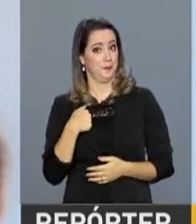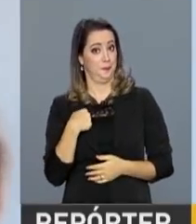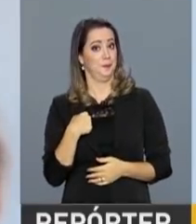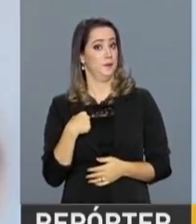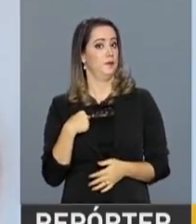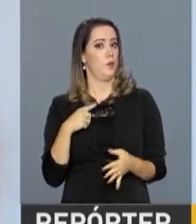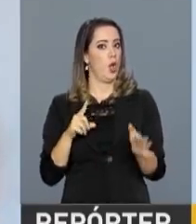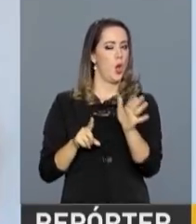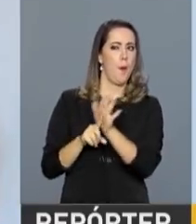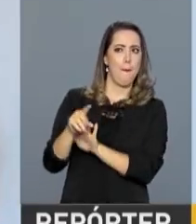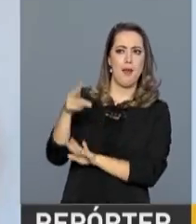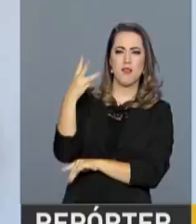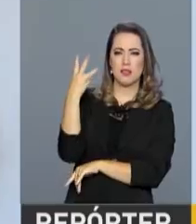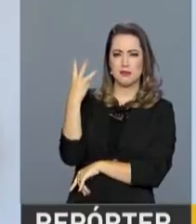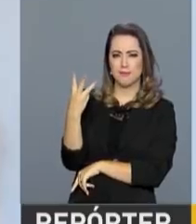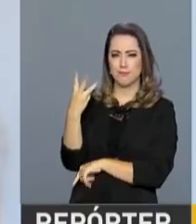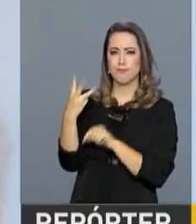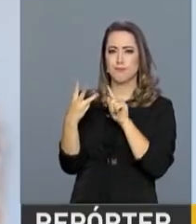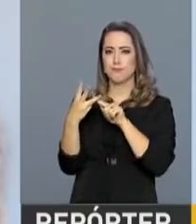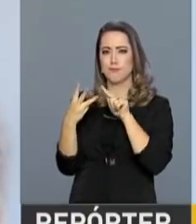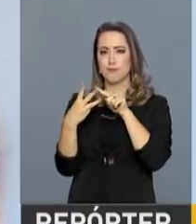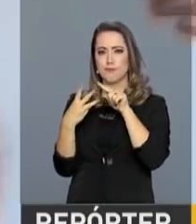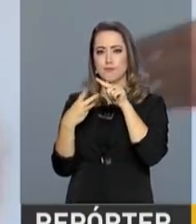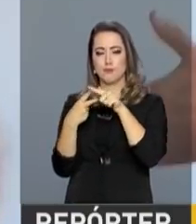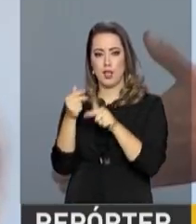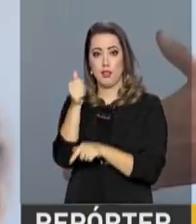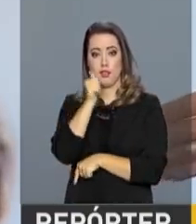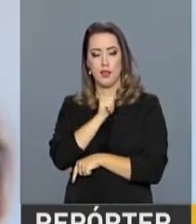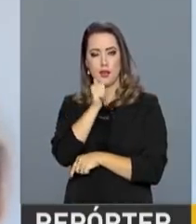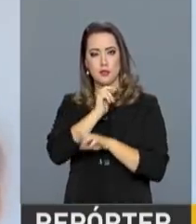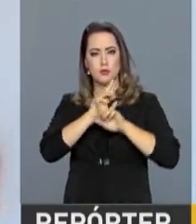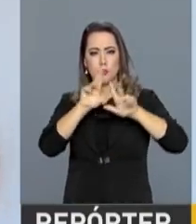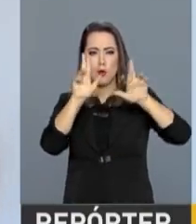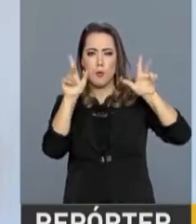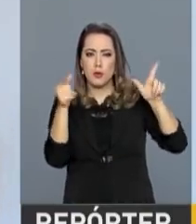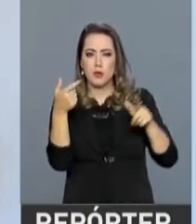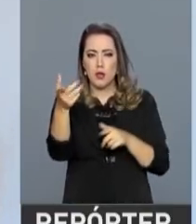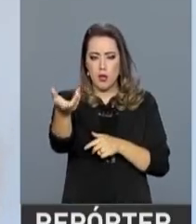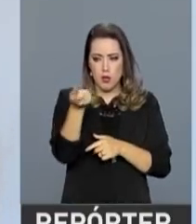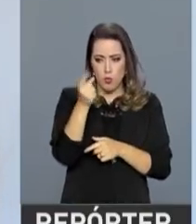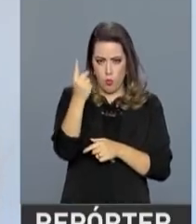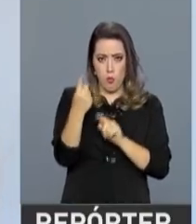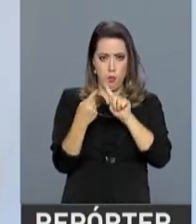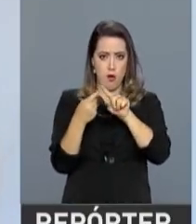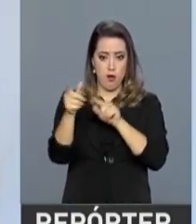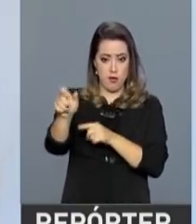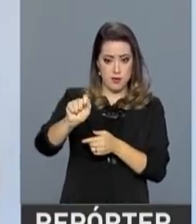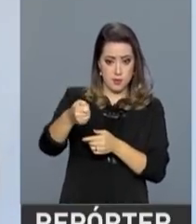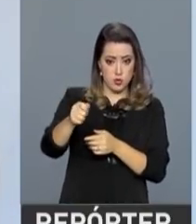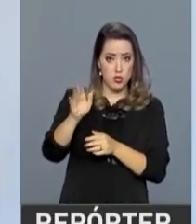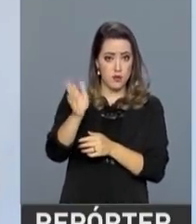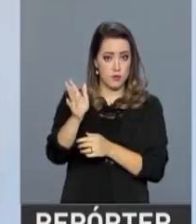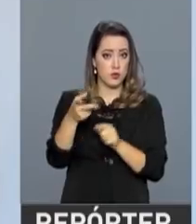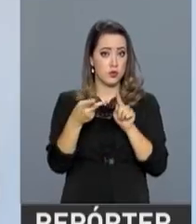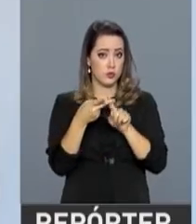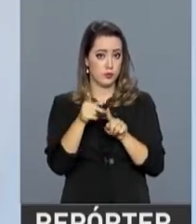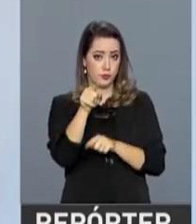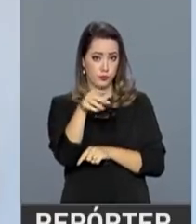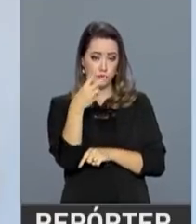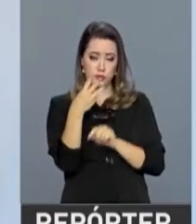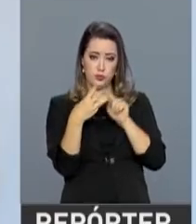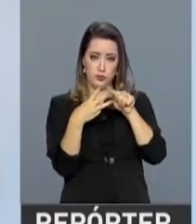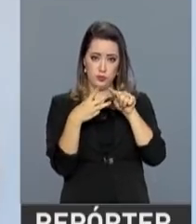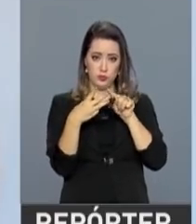aqui três mulheres a senhora que veio aqui e receber a chave a dona dilma que está aqui a dona